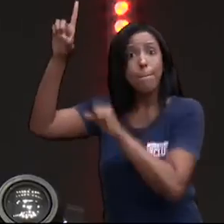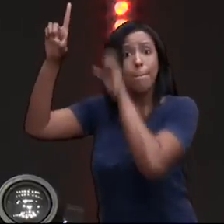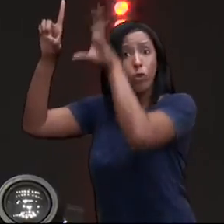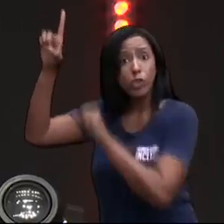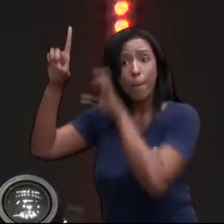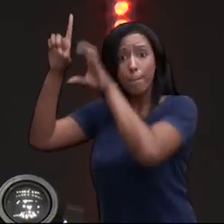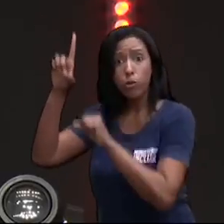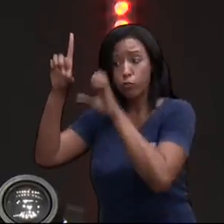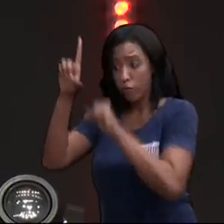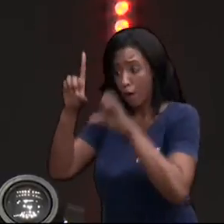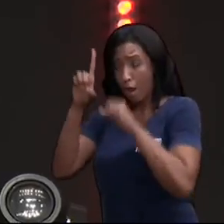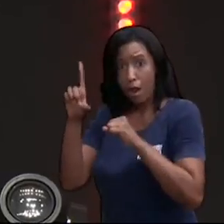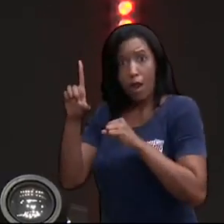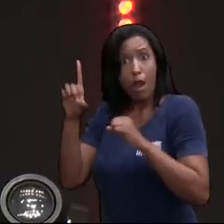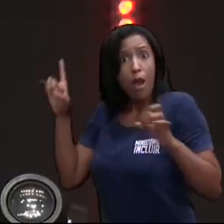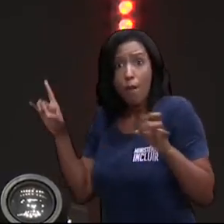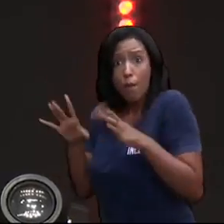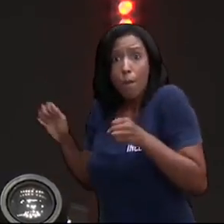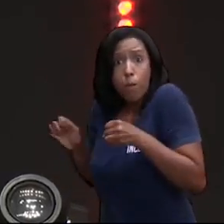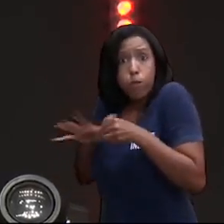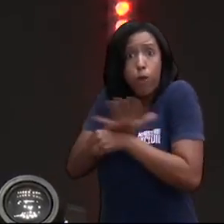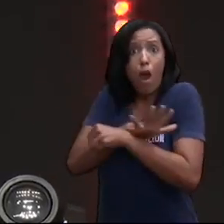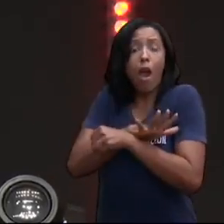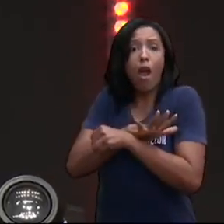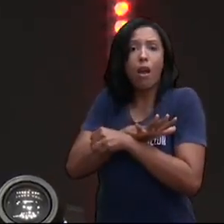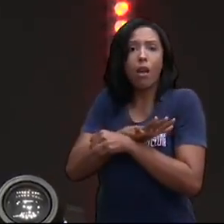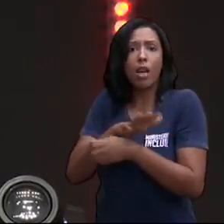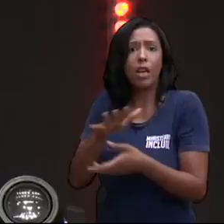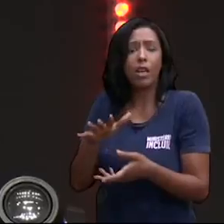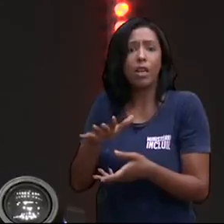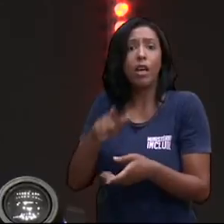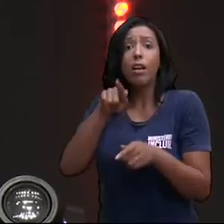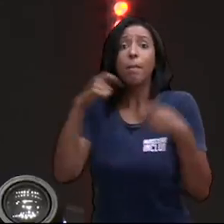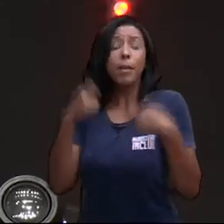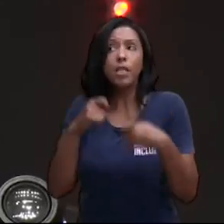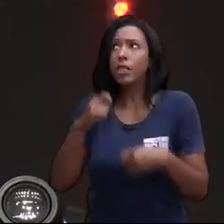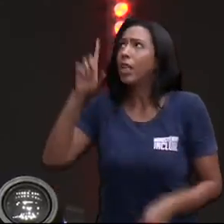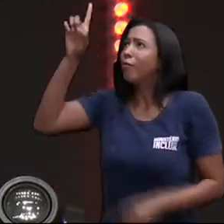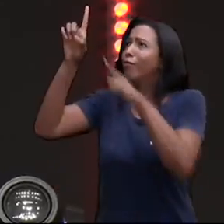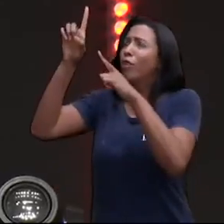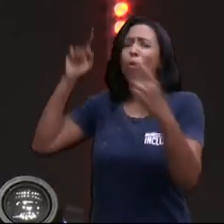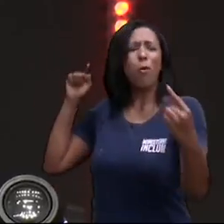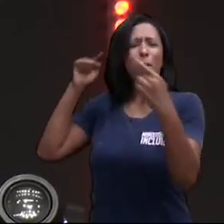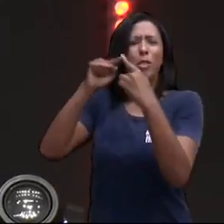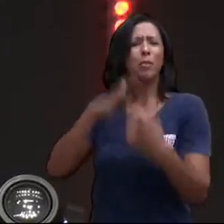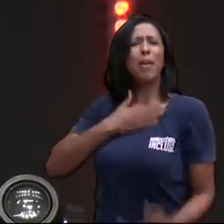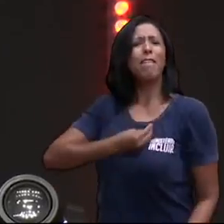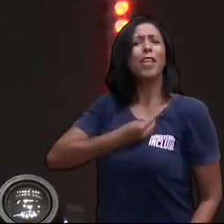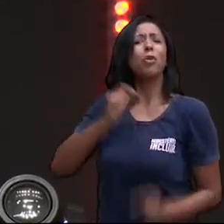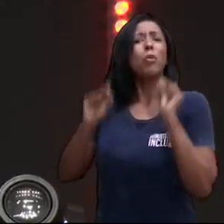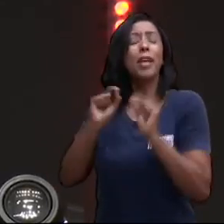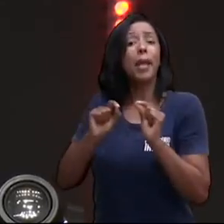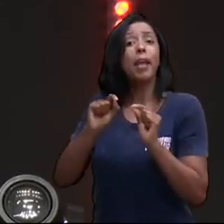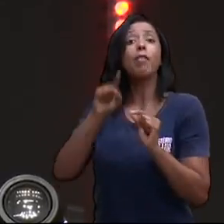pastor não basta só fazer de Jesus seu amigo precisa entender todo o propósito dele para sua vida a